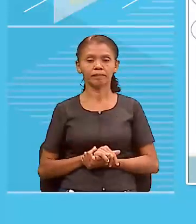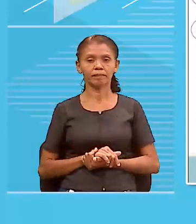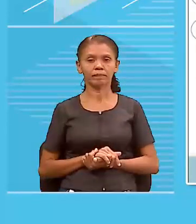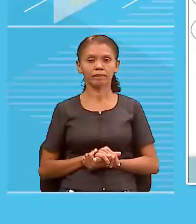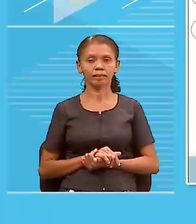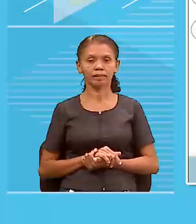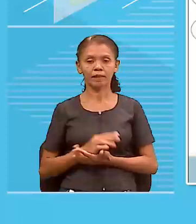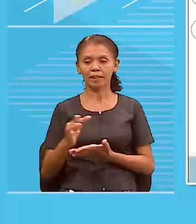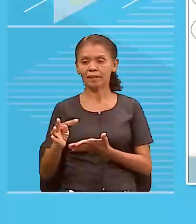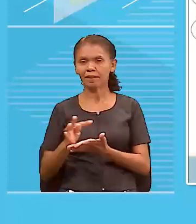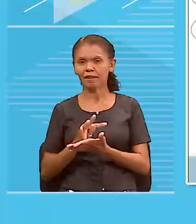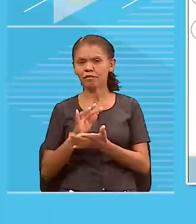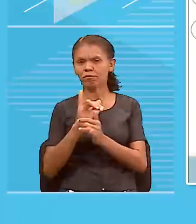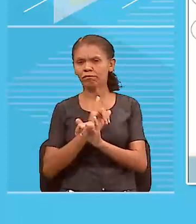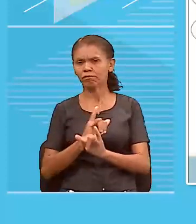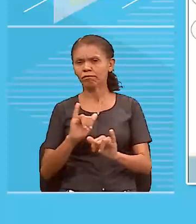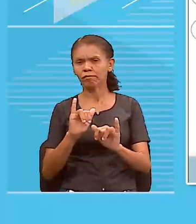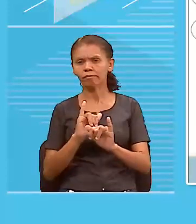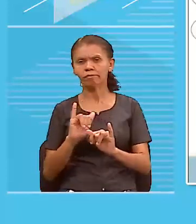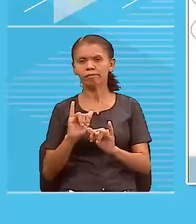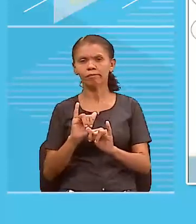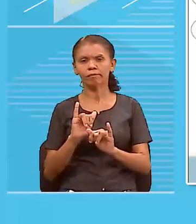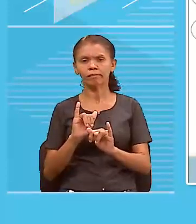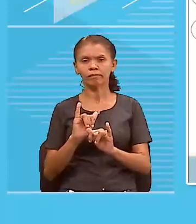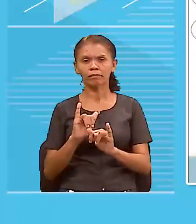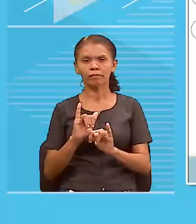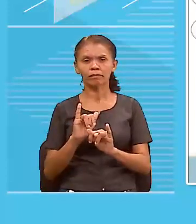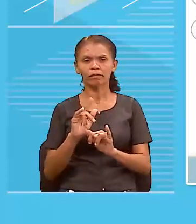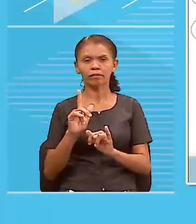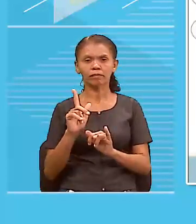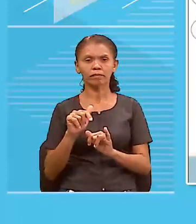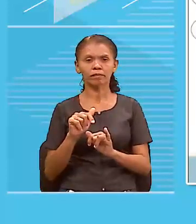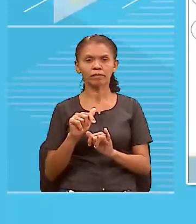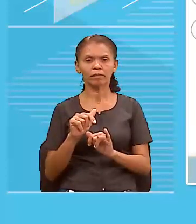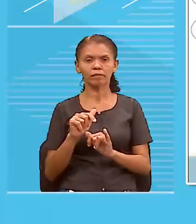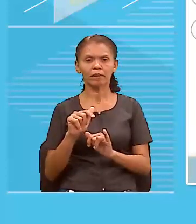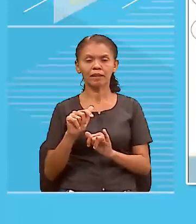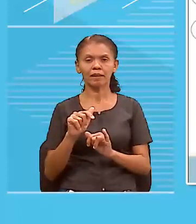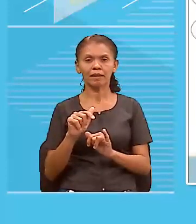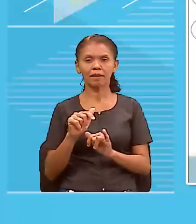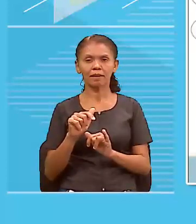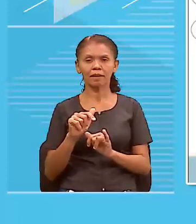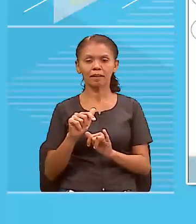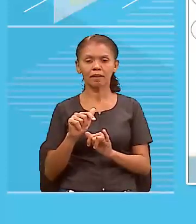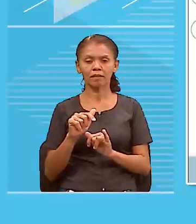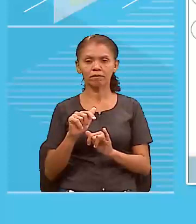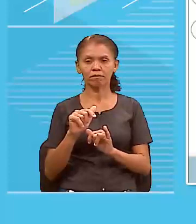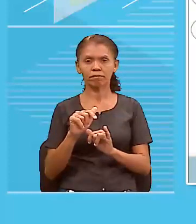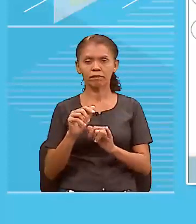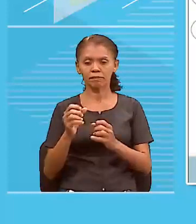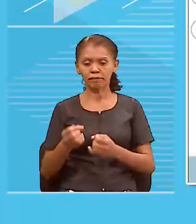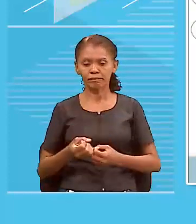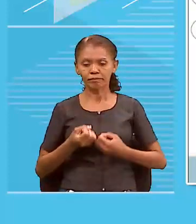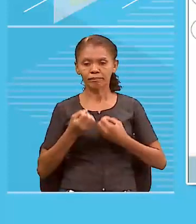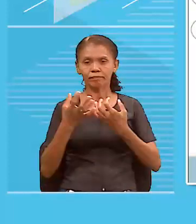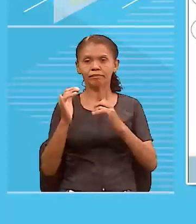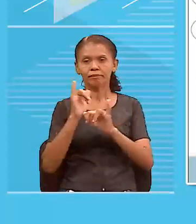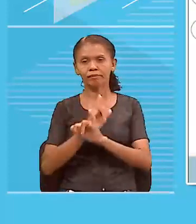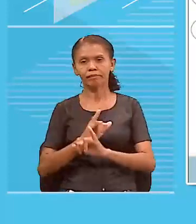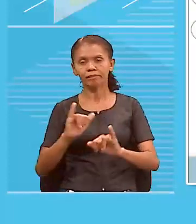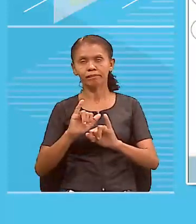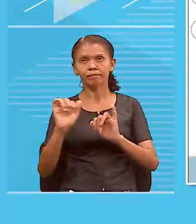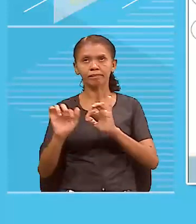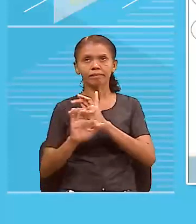natural textos informativos o nome fosse sua fala é passar uma informação com credibilidade clareza